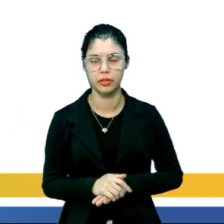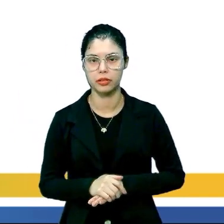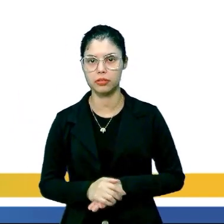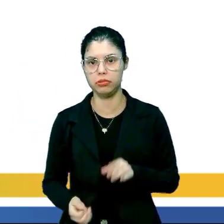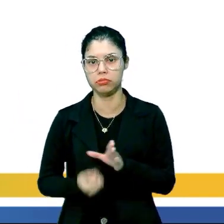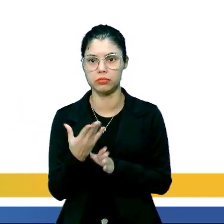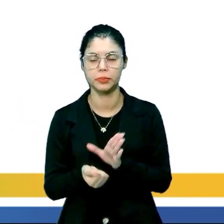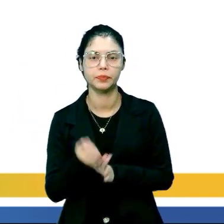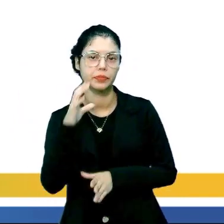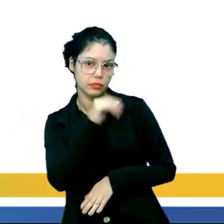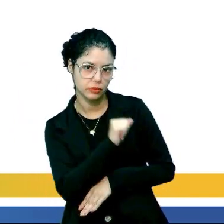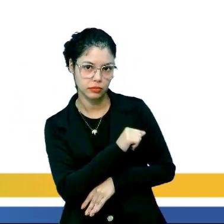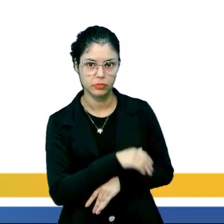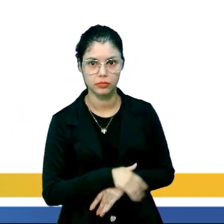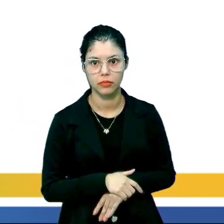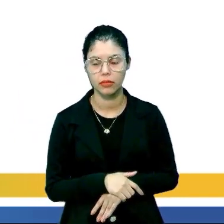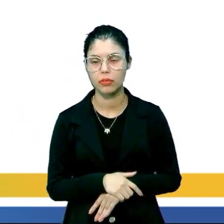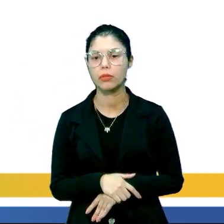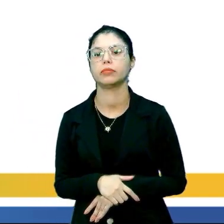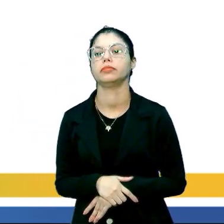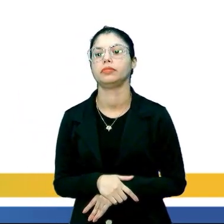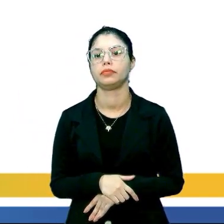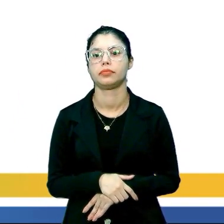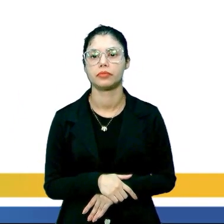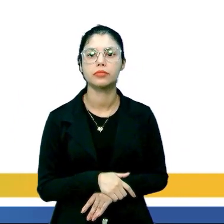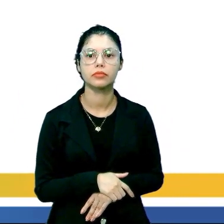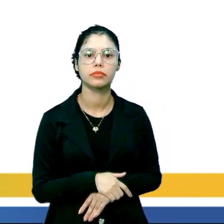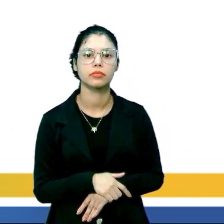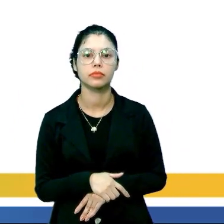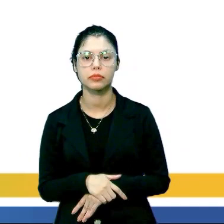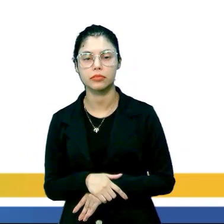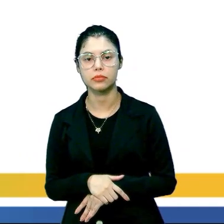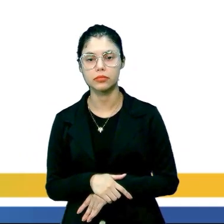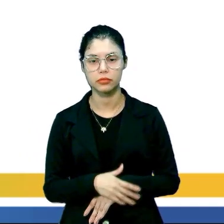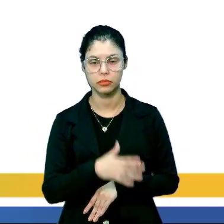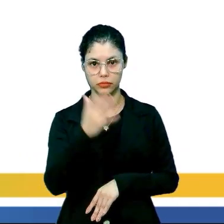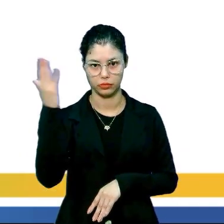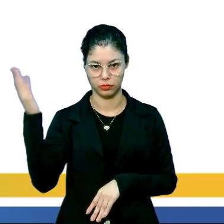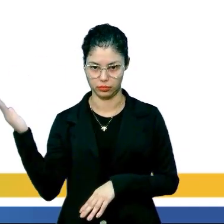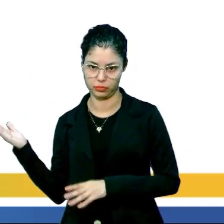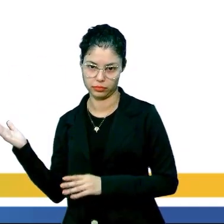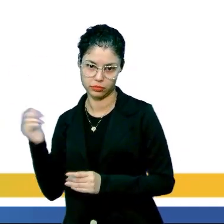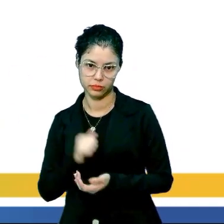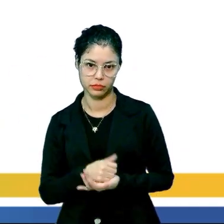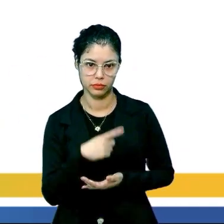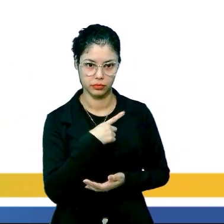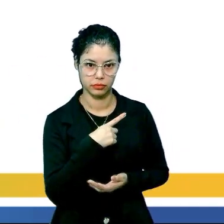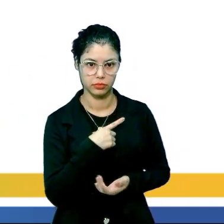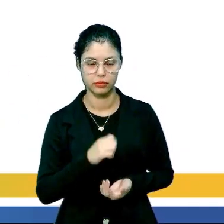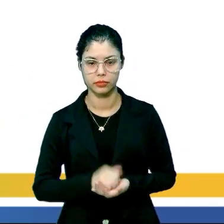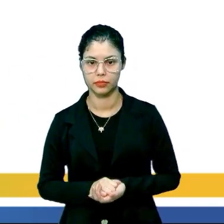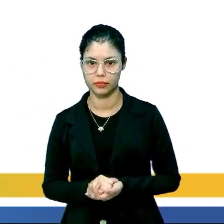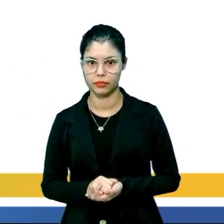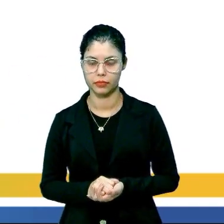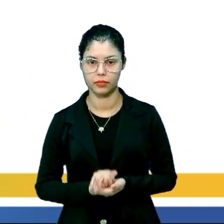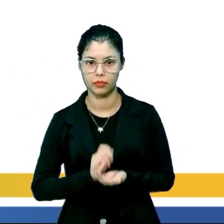corpo produza anticorpos rapidamente, tá? Aqui, pessoal, temos os